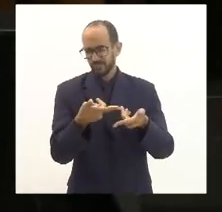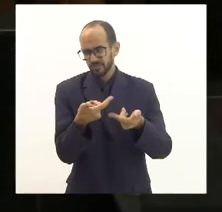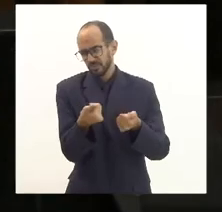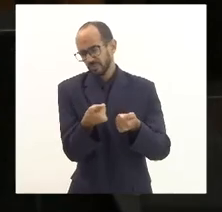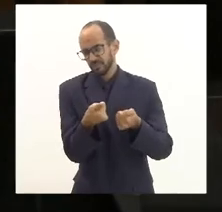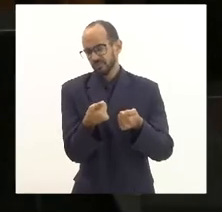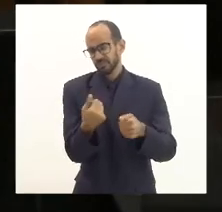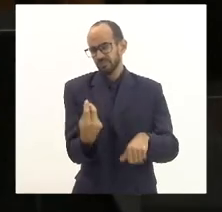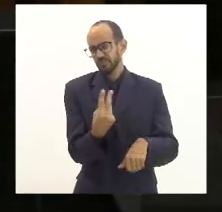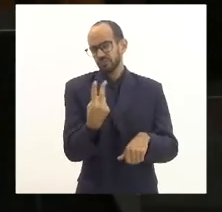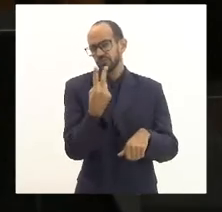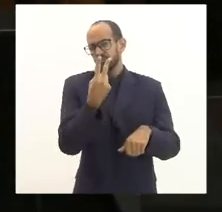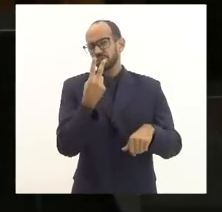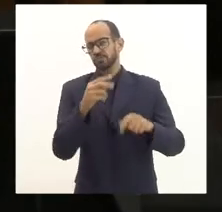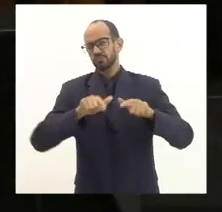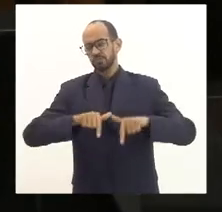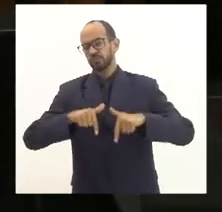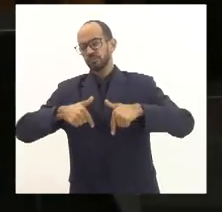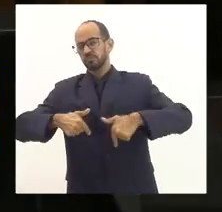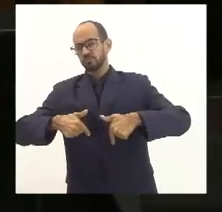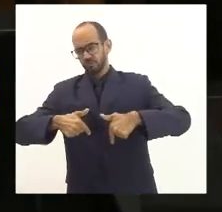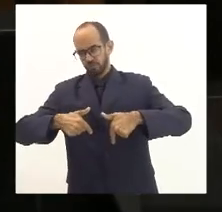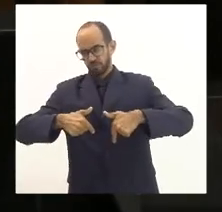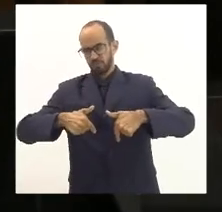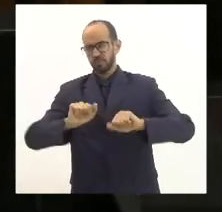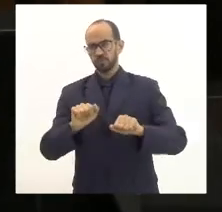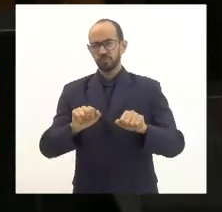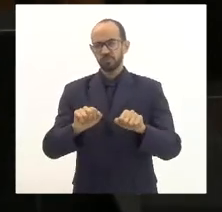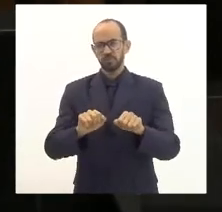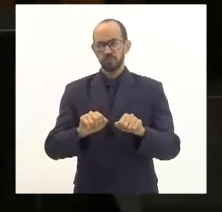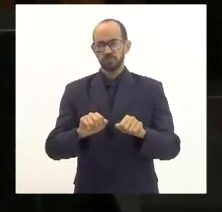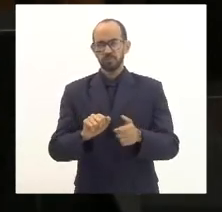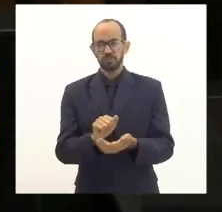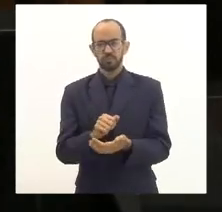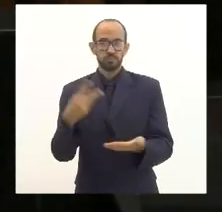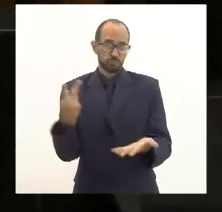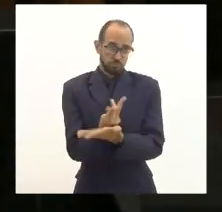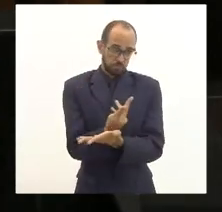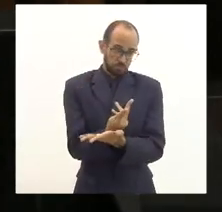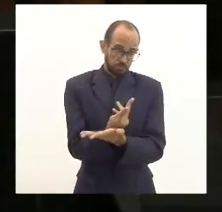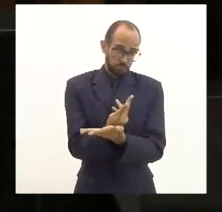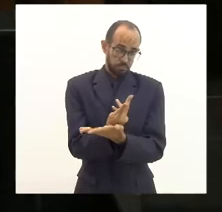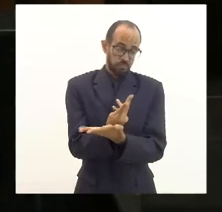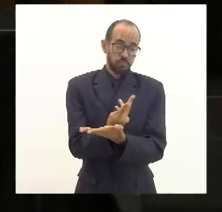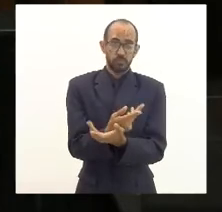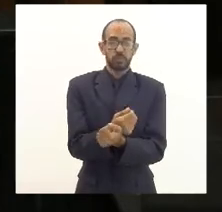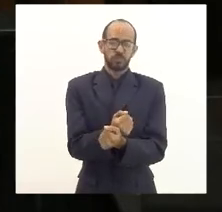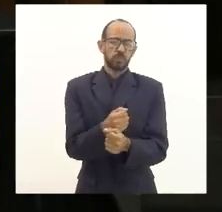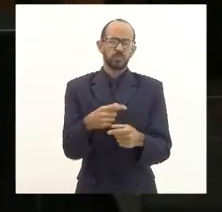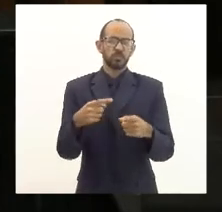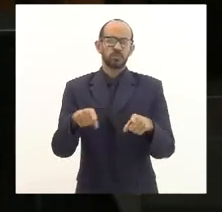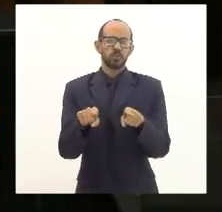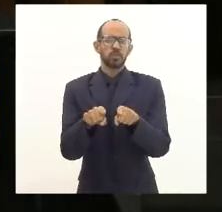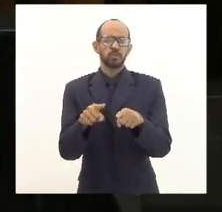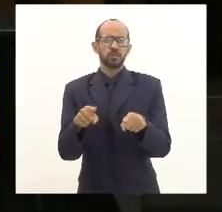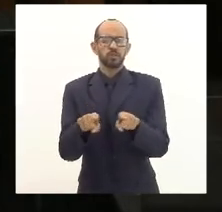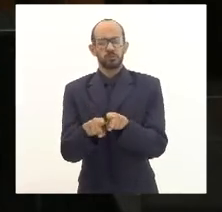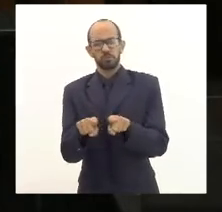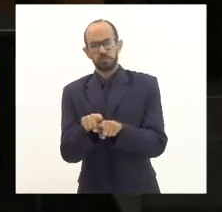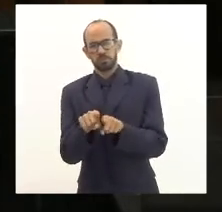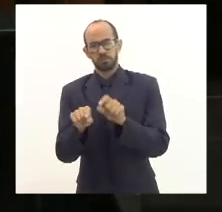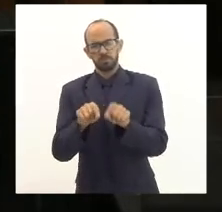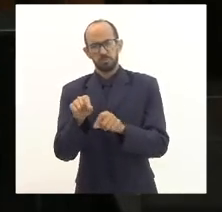e em Fatos e ratos e até porque o Parlamento Fluminense Teve até pouco